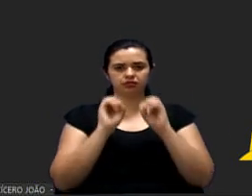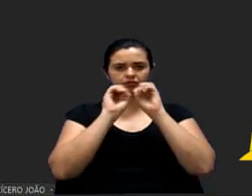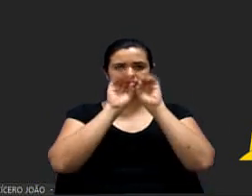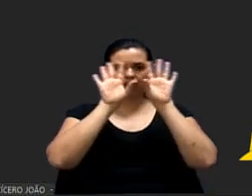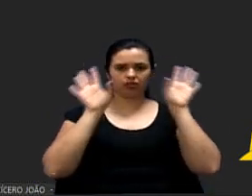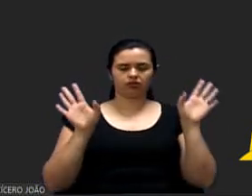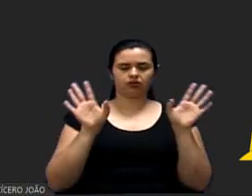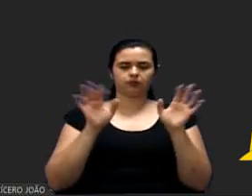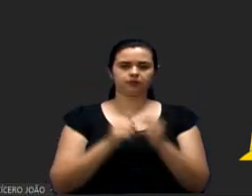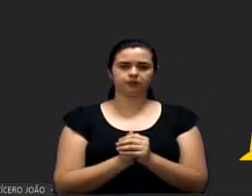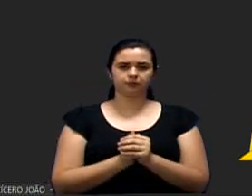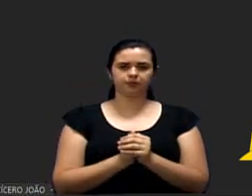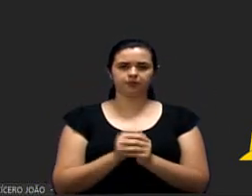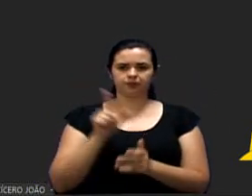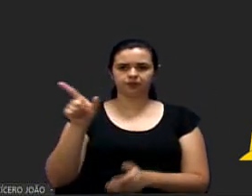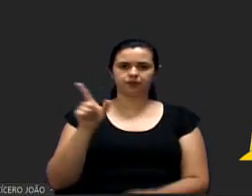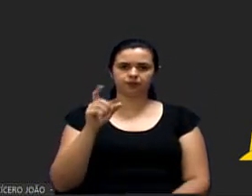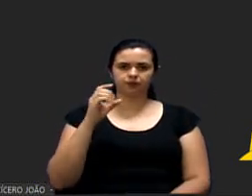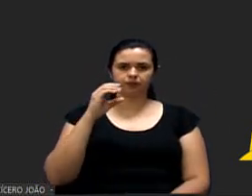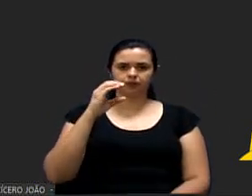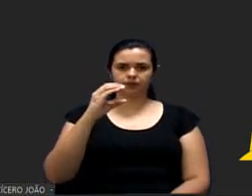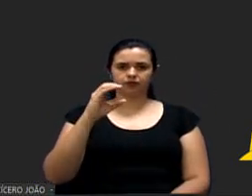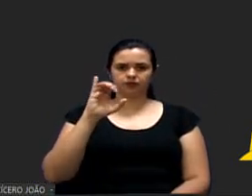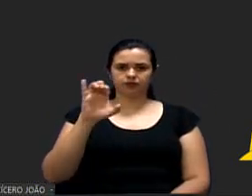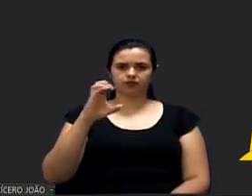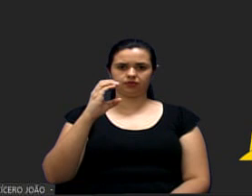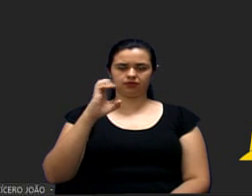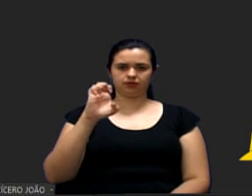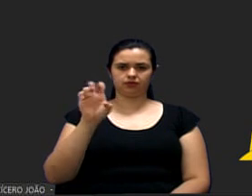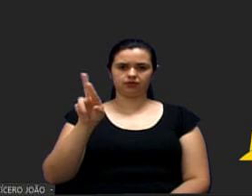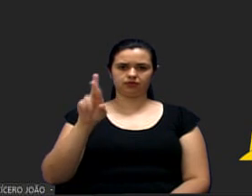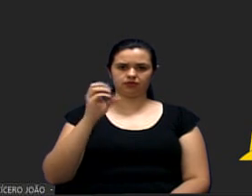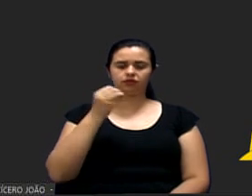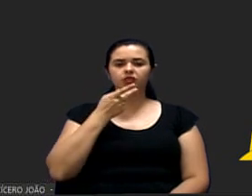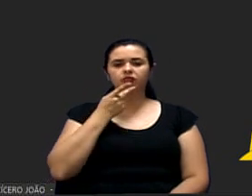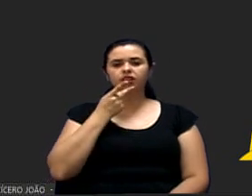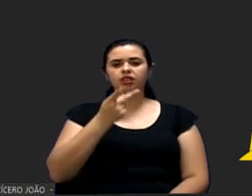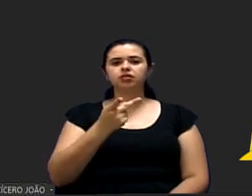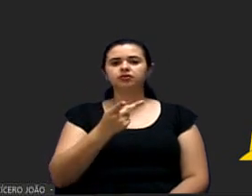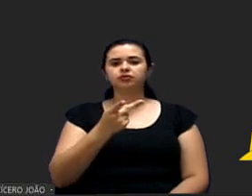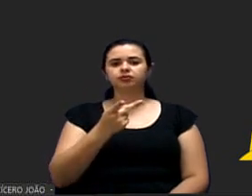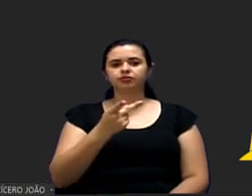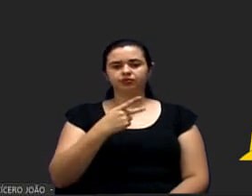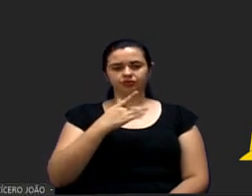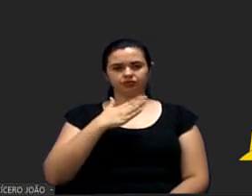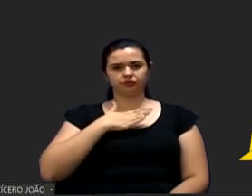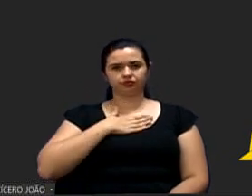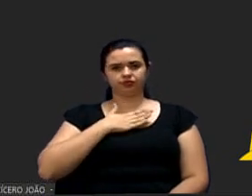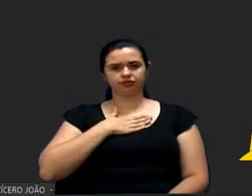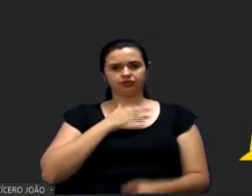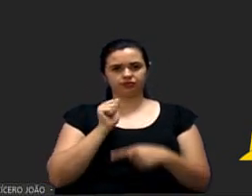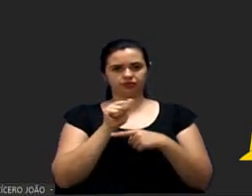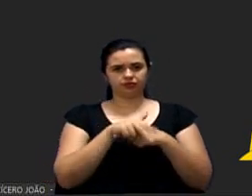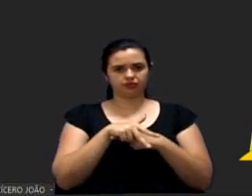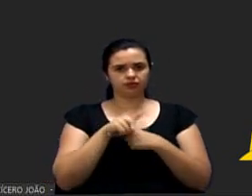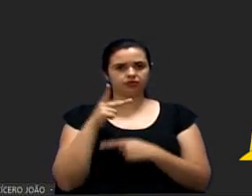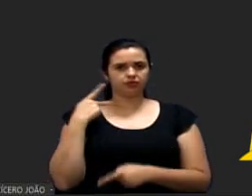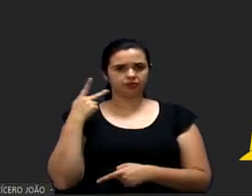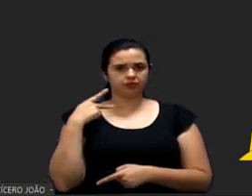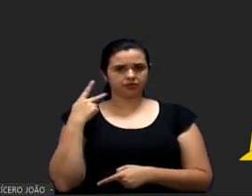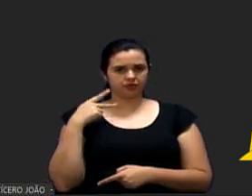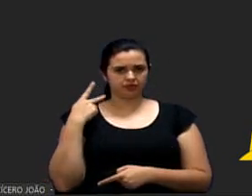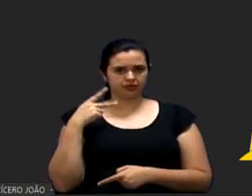Direcione-se essa palavra ao vereador Cícero João, igual o Cícero João está falando para Vossa Excelência. Eu não entrei na política sem casa